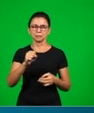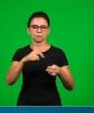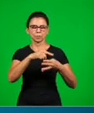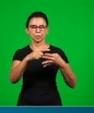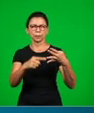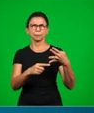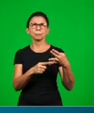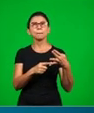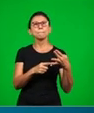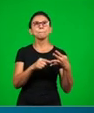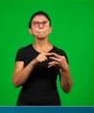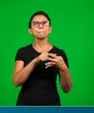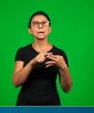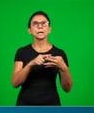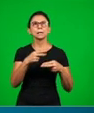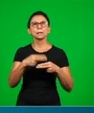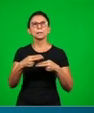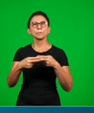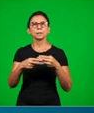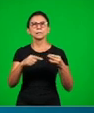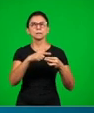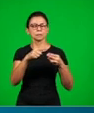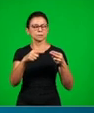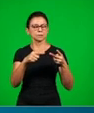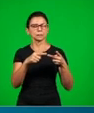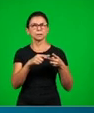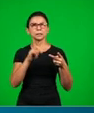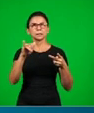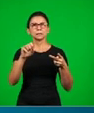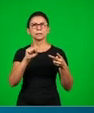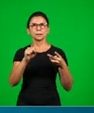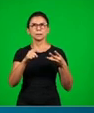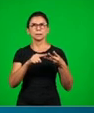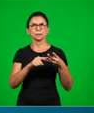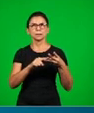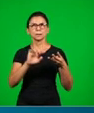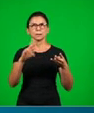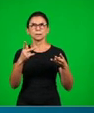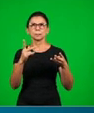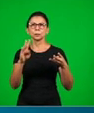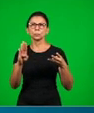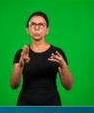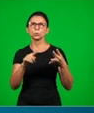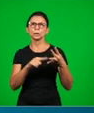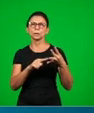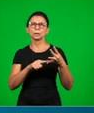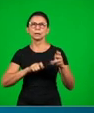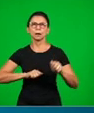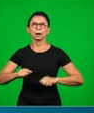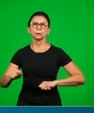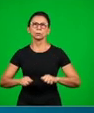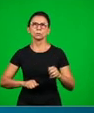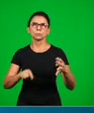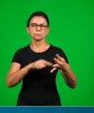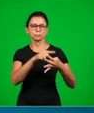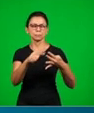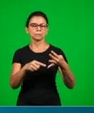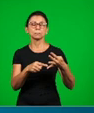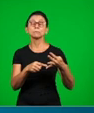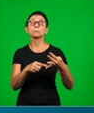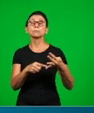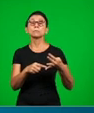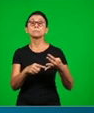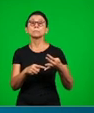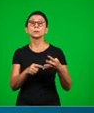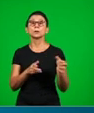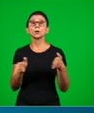e Atos aqui no Novo Testamento. São Velho e Novo Testamento, mas a obra é uma só, que a obra de Deus ela é eterna. Então, com o momento vivido pela